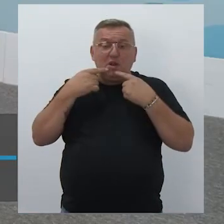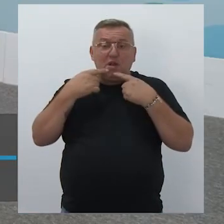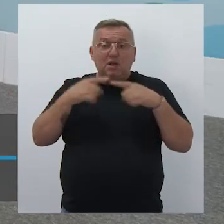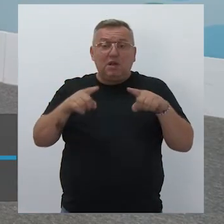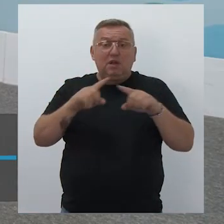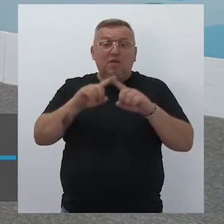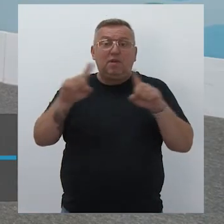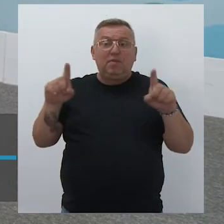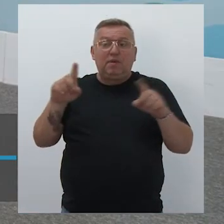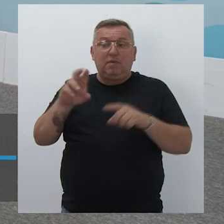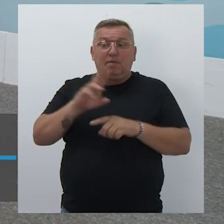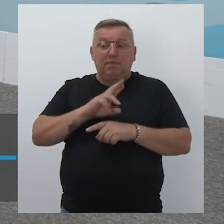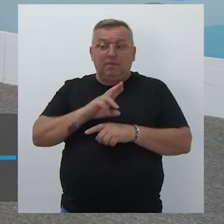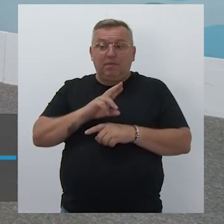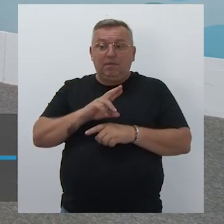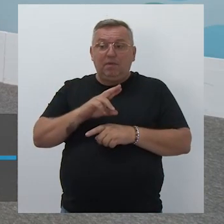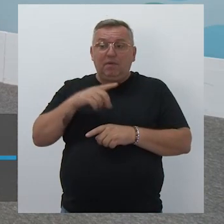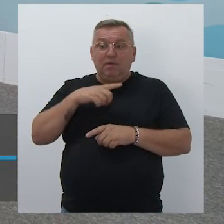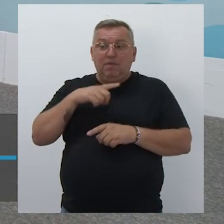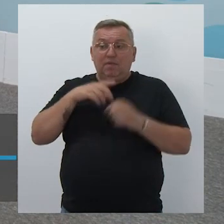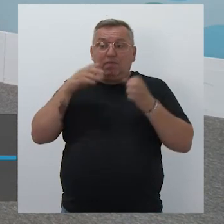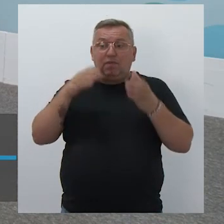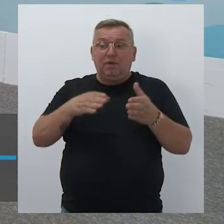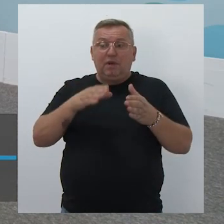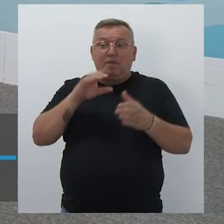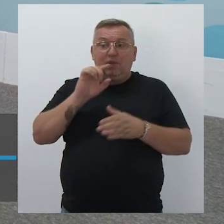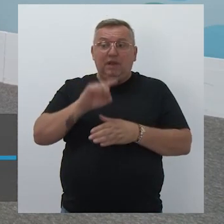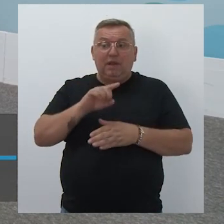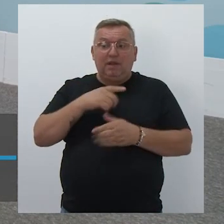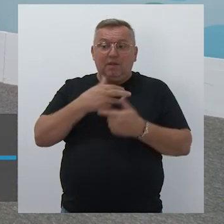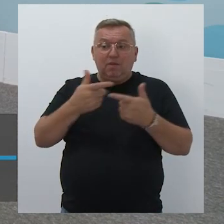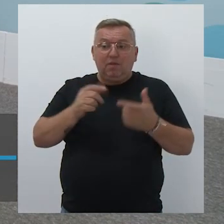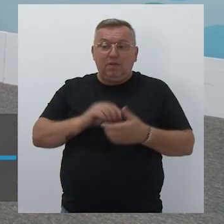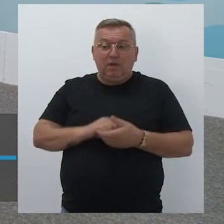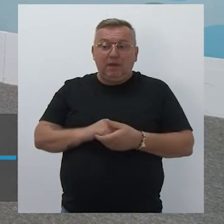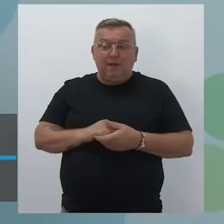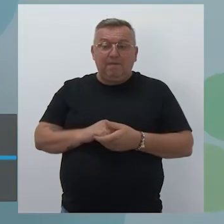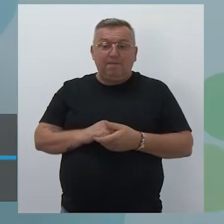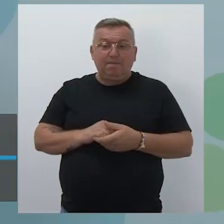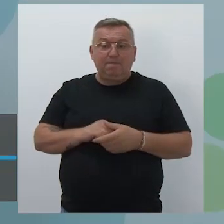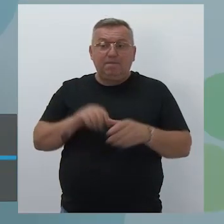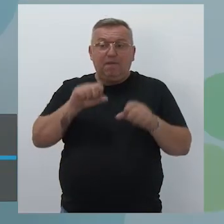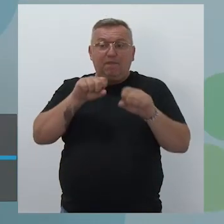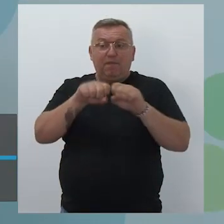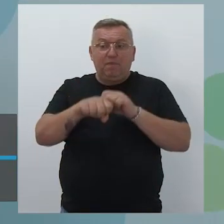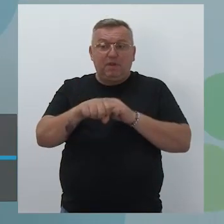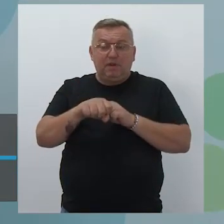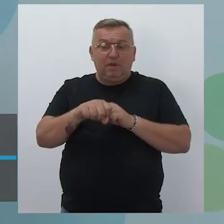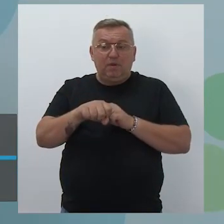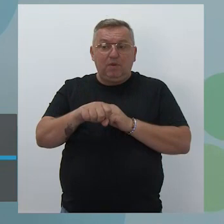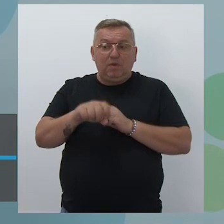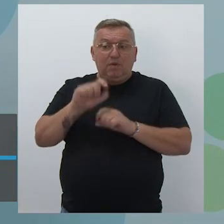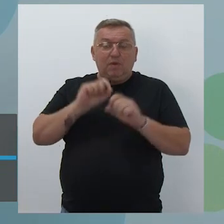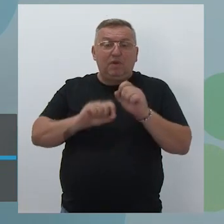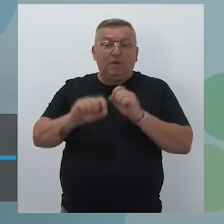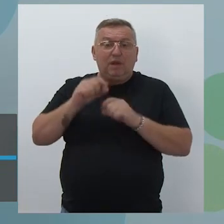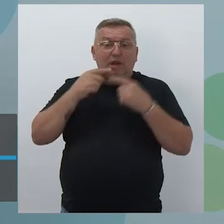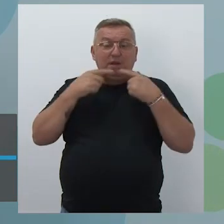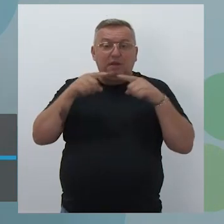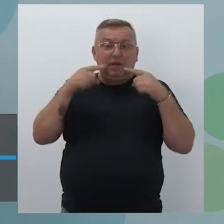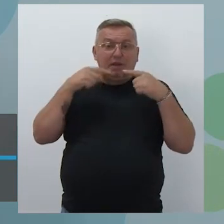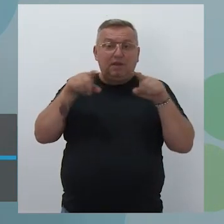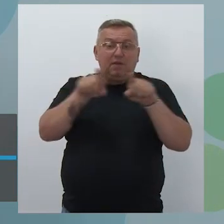as respostas no chat se concentraram nessas questões, né? A formação da criticidade